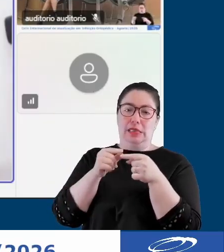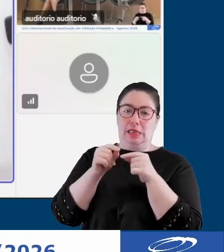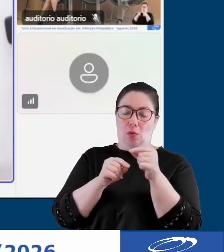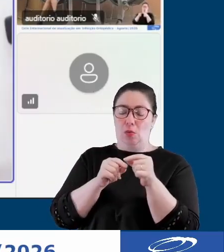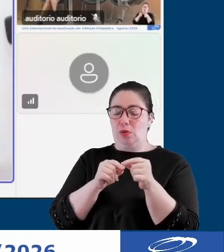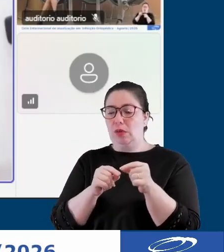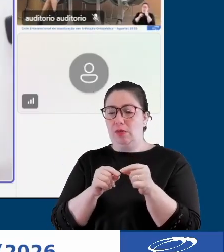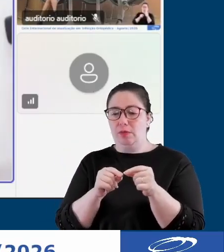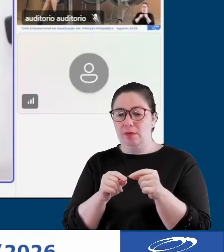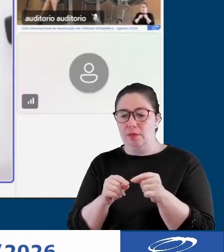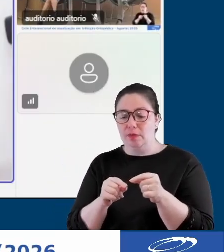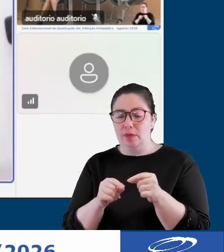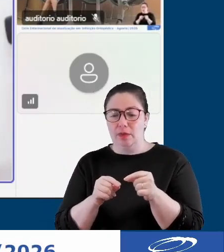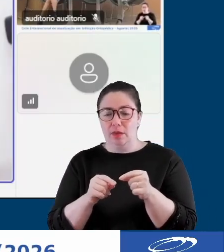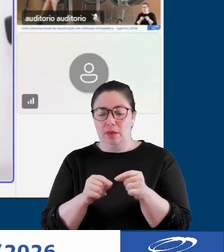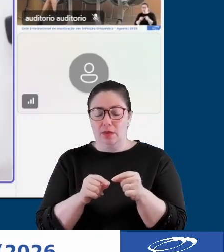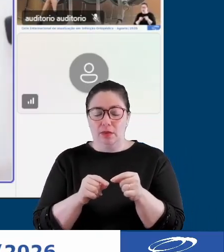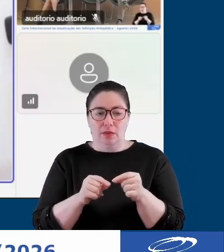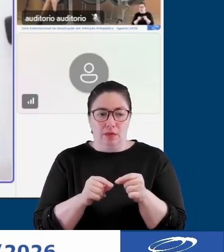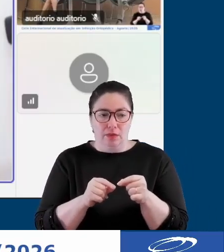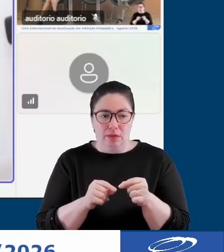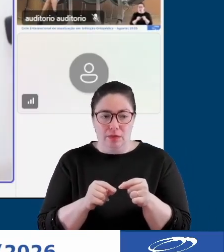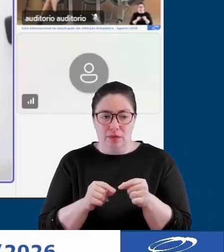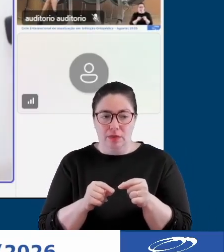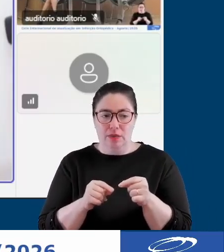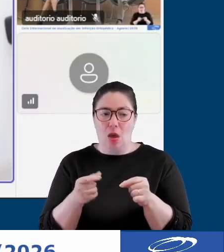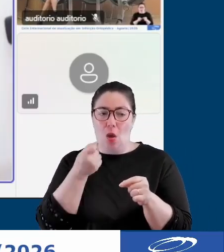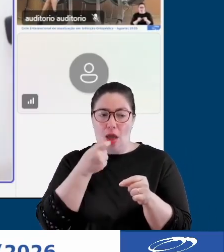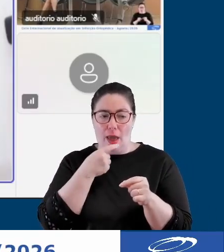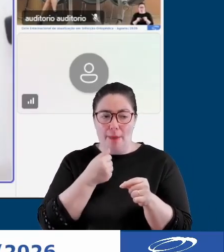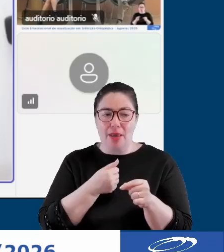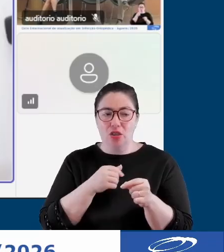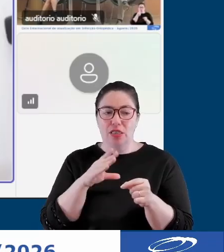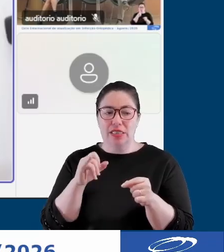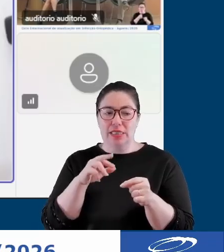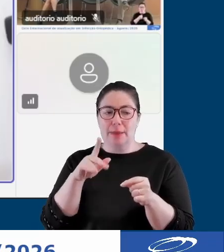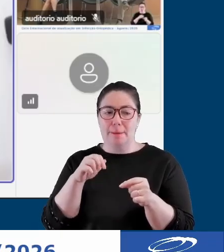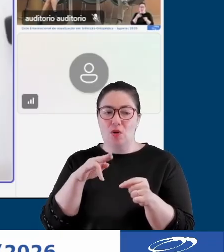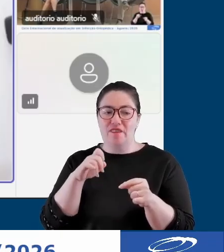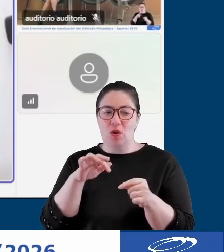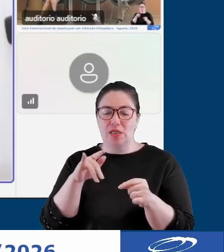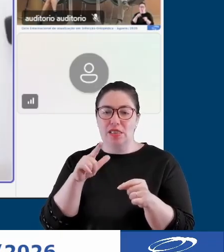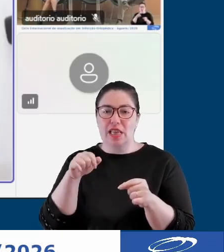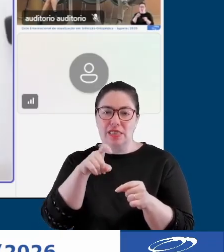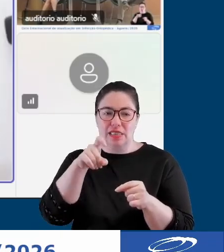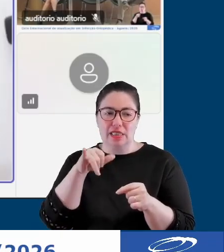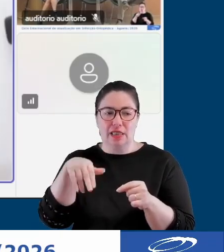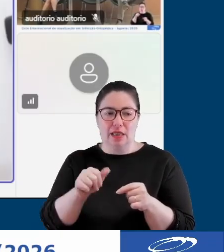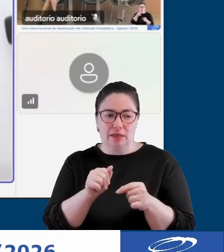na profilaxia antibiótica junto com o Rocefin. E a gente tem colocado também no